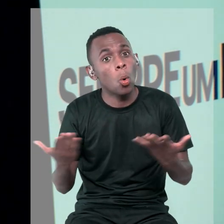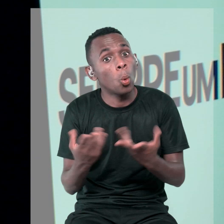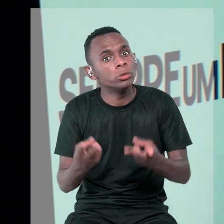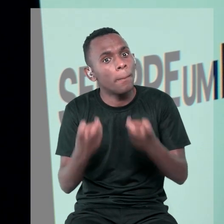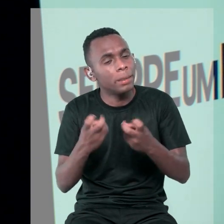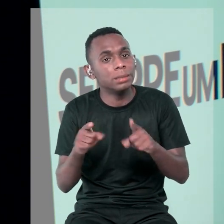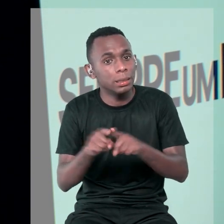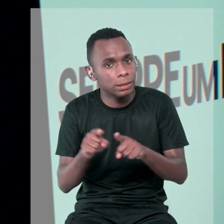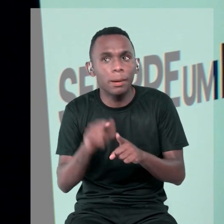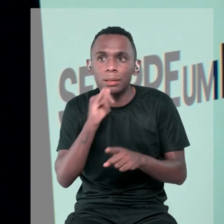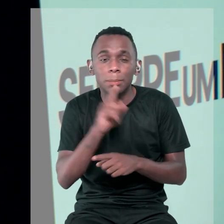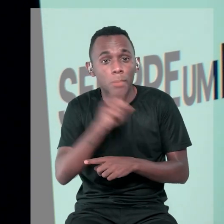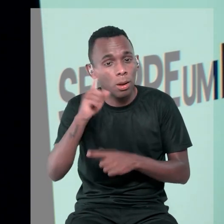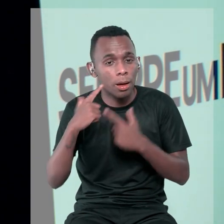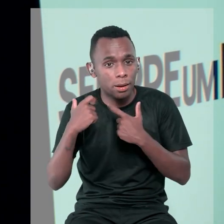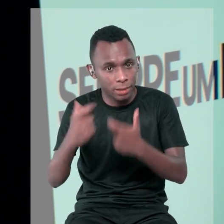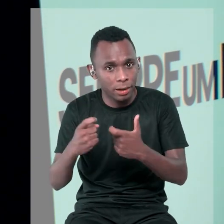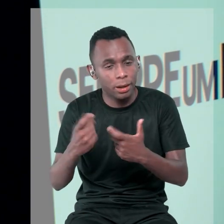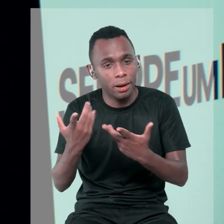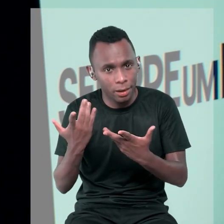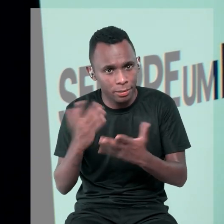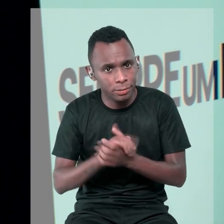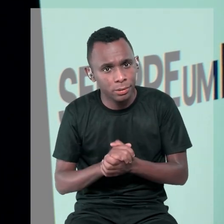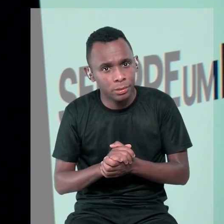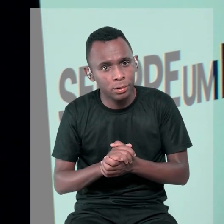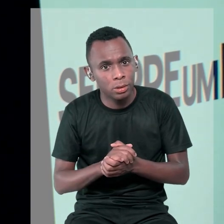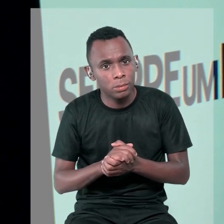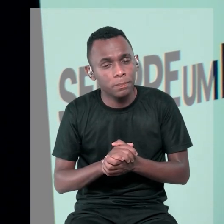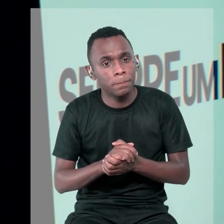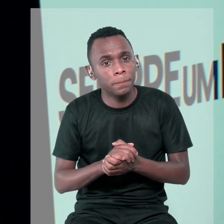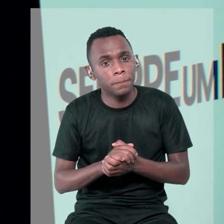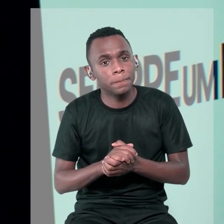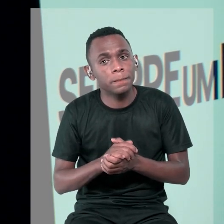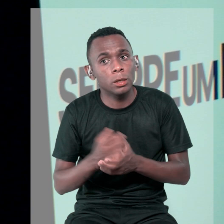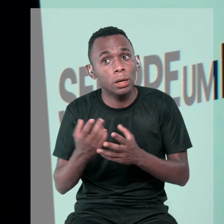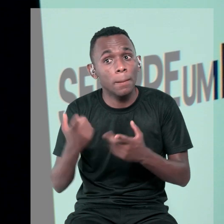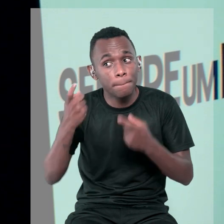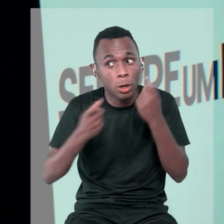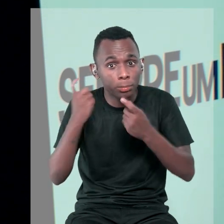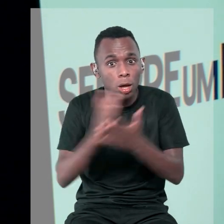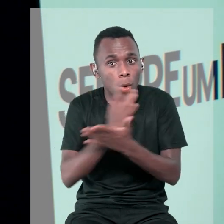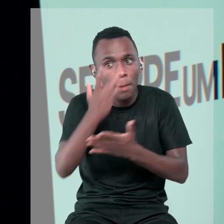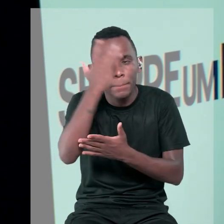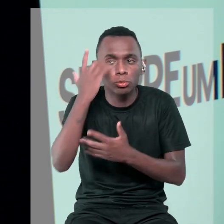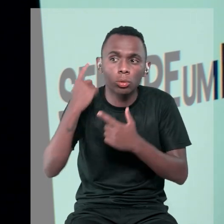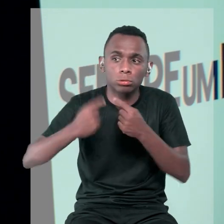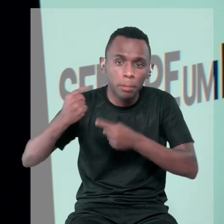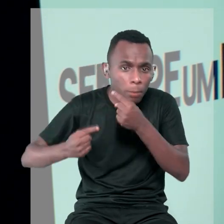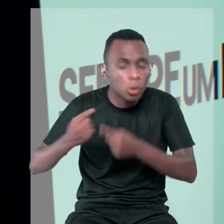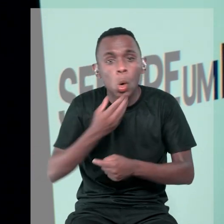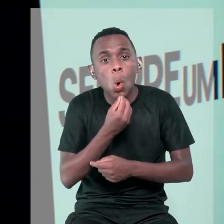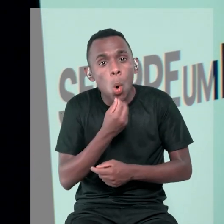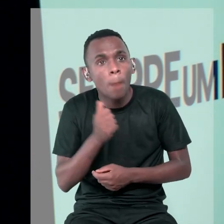na guerra da Ucrânia, né, era uma grande preocupação para pensadores políticos e homens políticos, né,